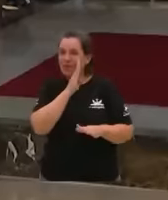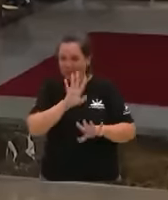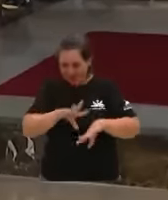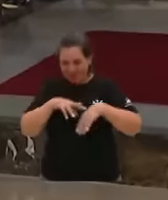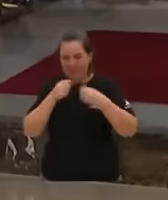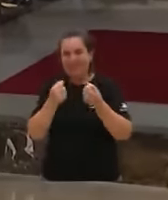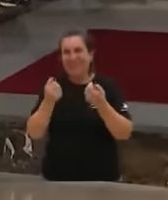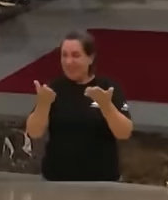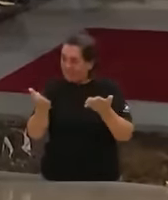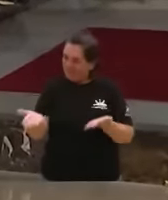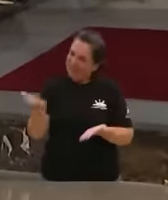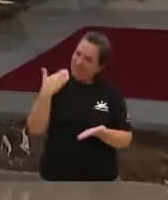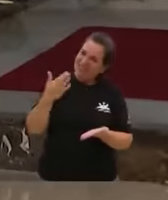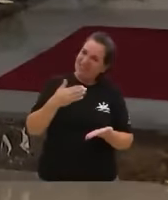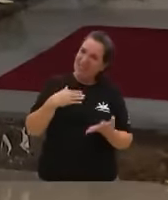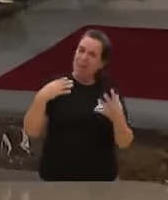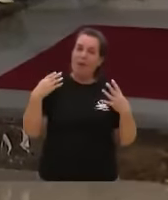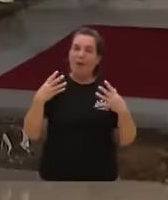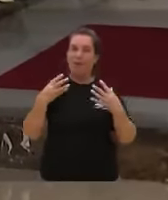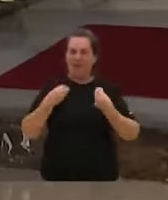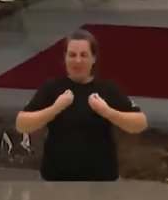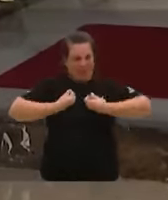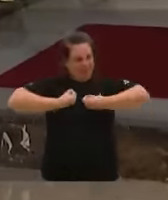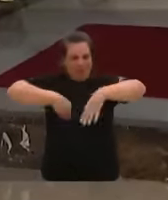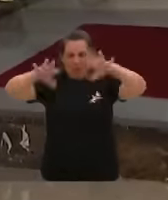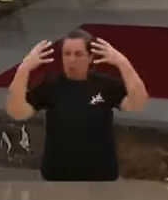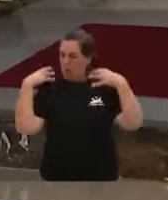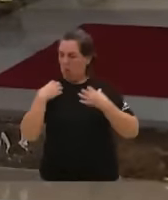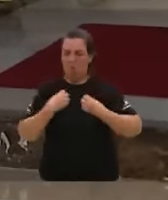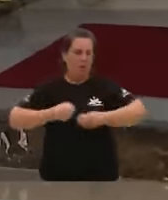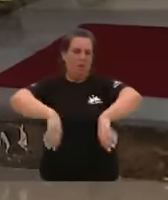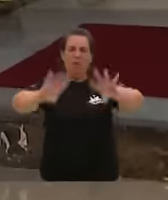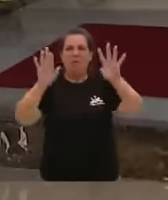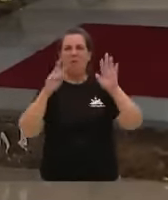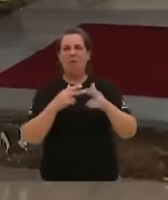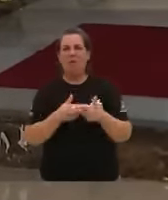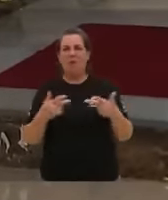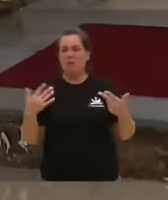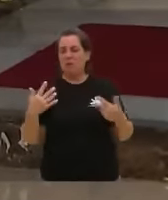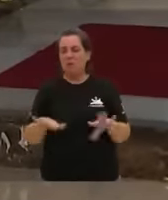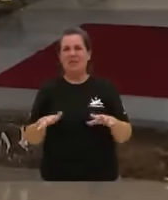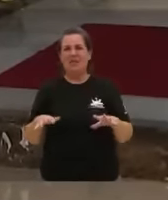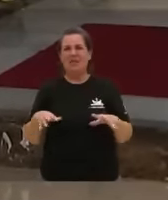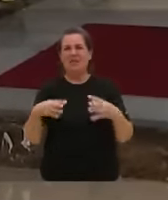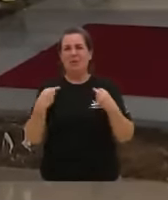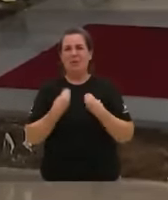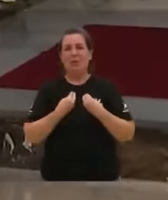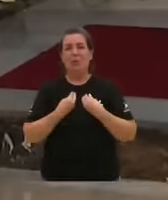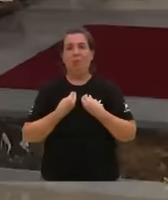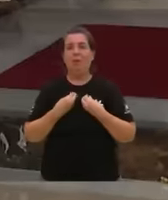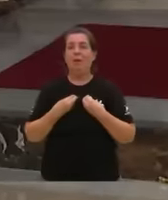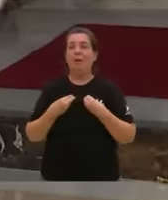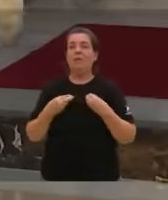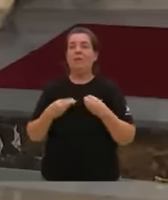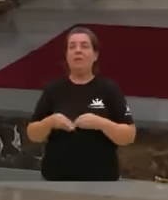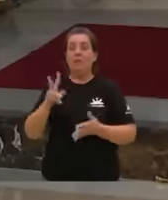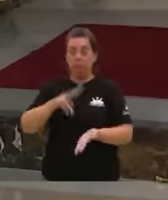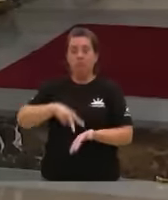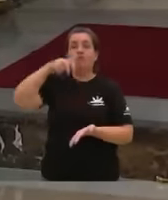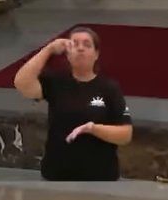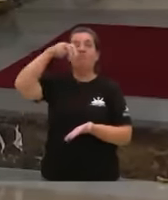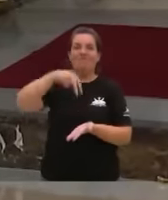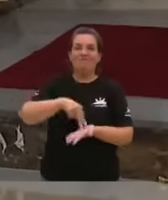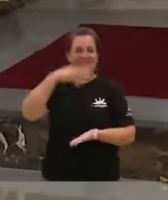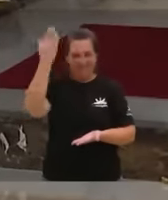te chama, jogou aquela roupa, aquele corta-febre, e pulou diante do